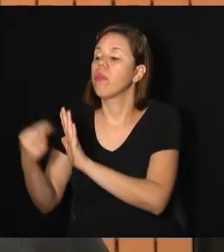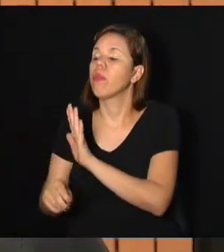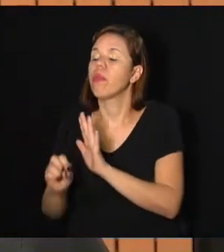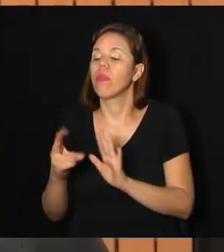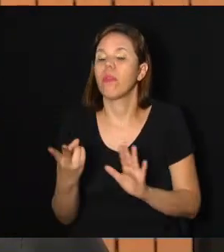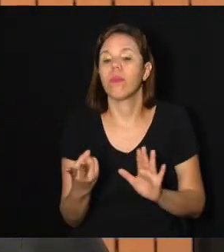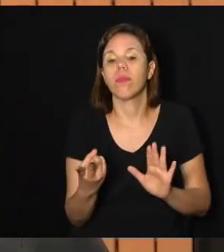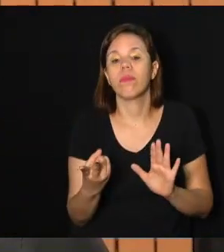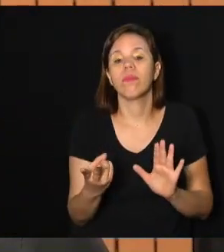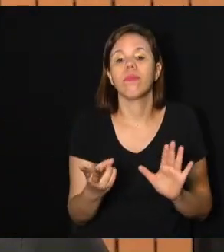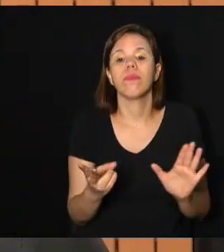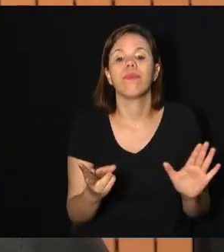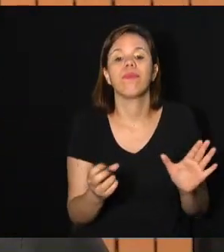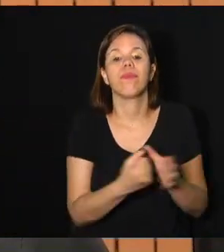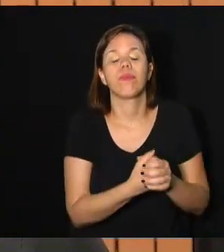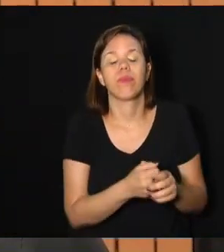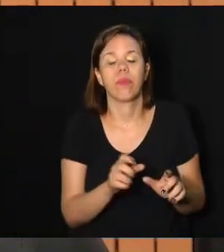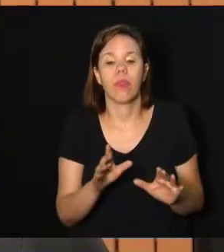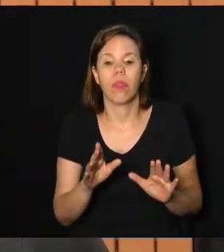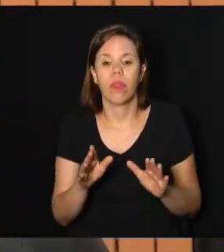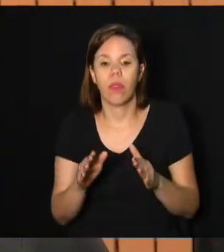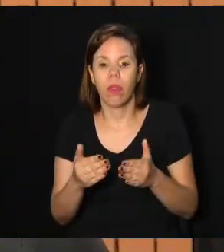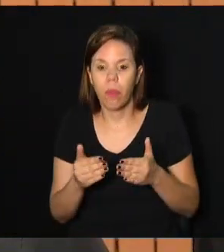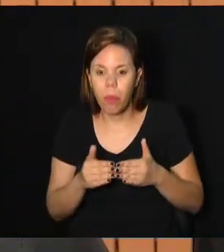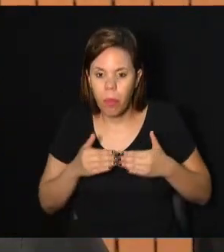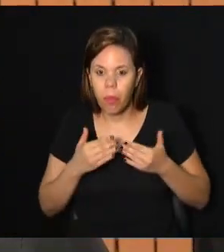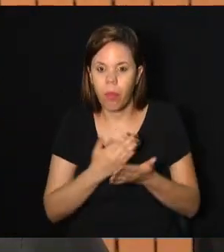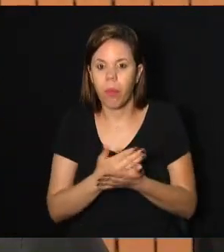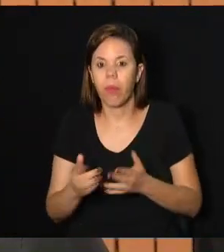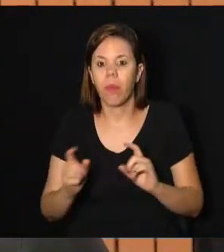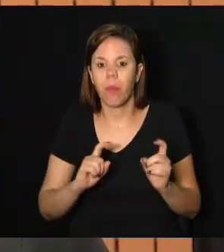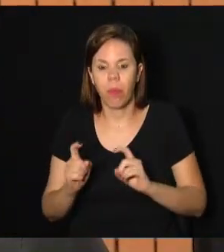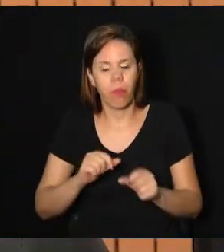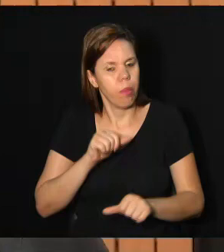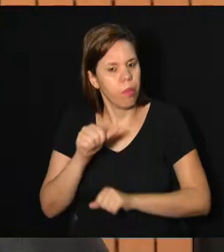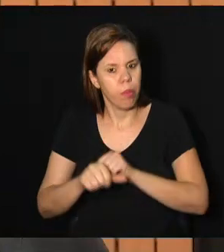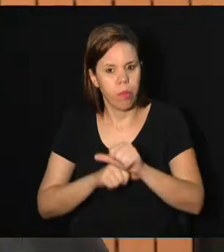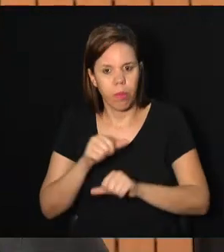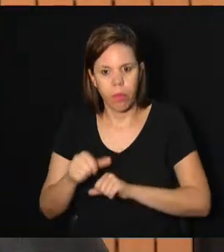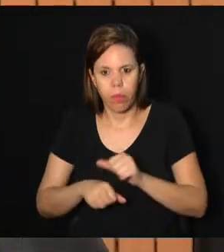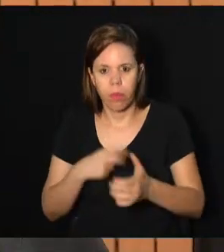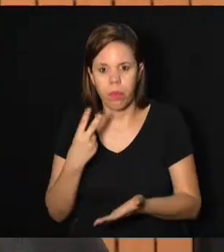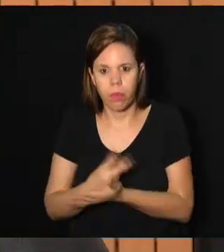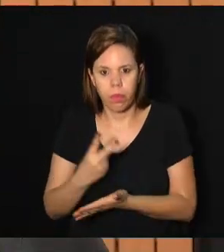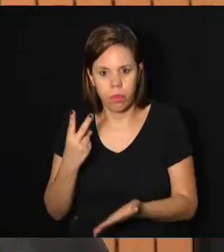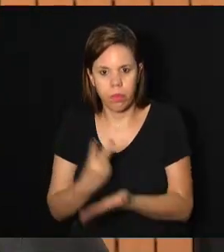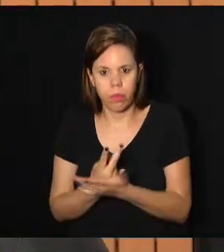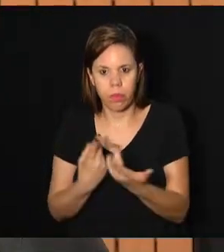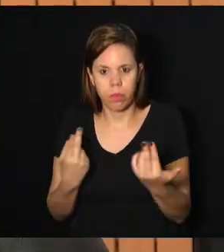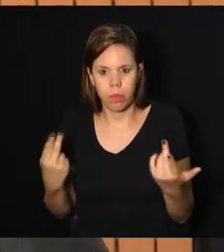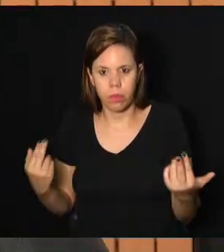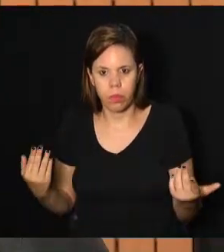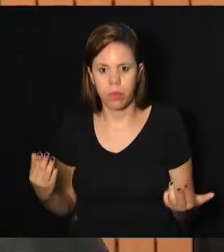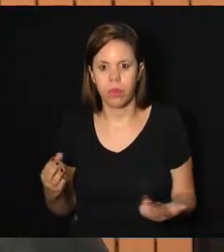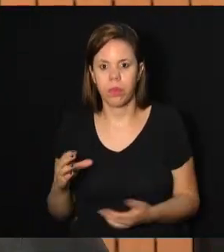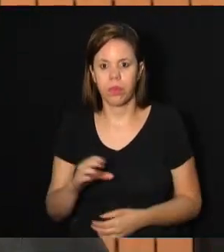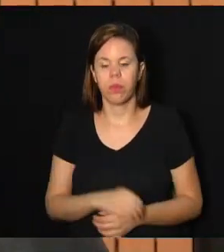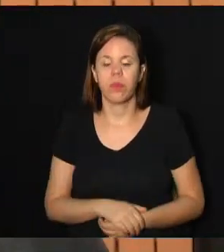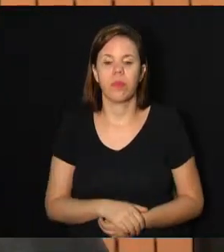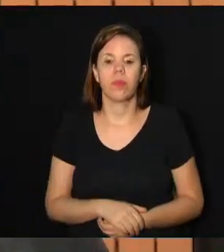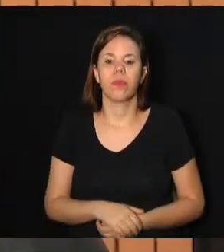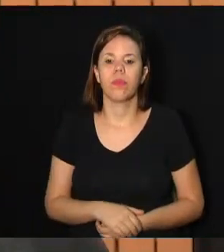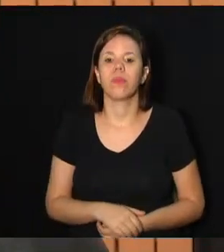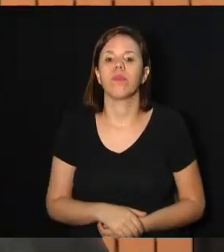do quórum. A proposta não é alterar o quórum. A proposta, o quórum se mantém o mesmo, o quórum são definidos aí por